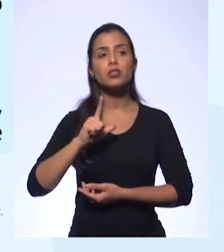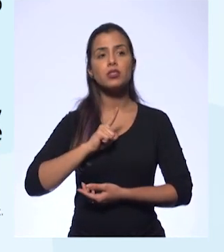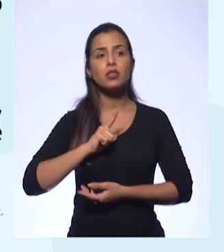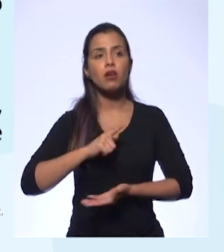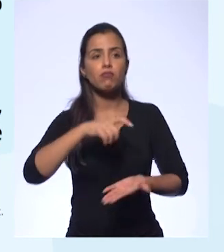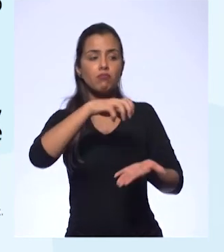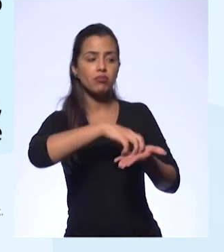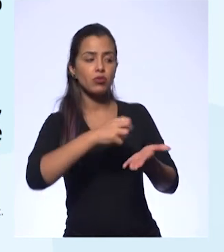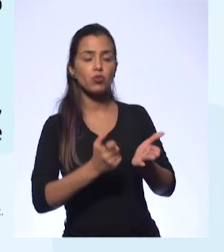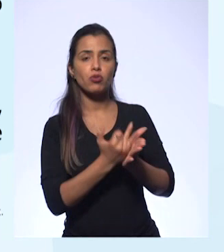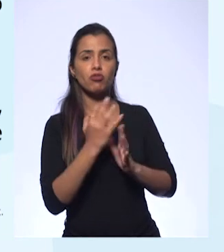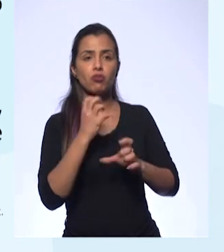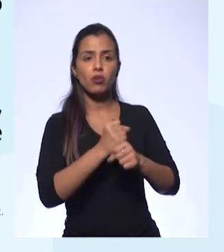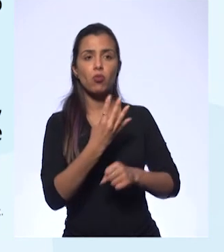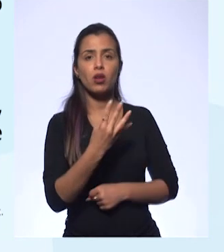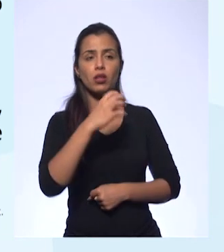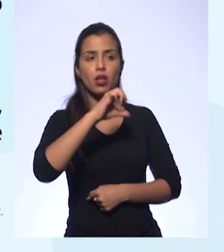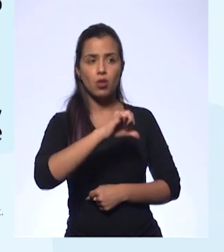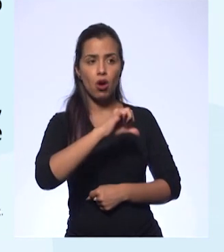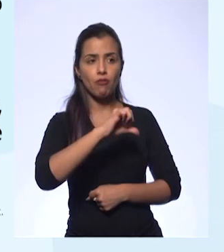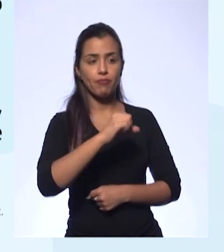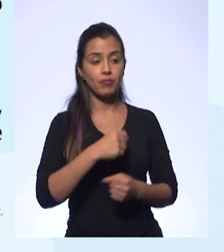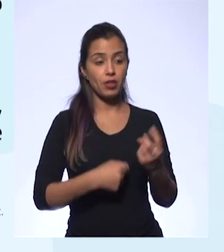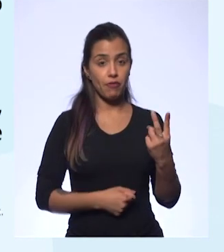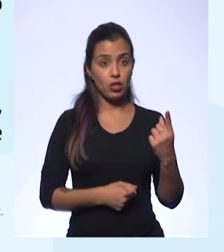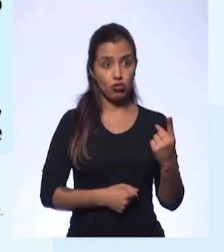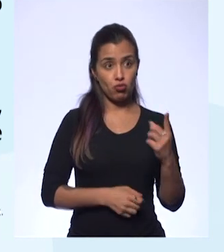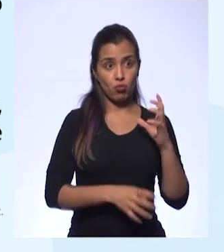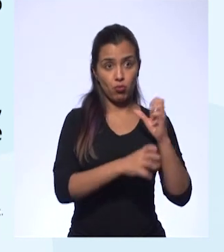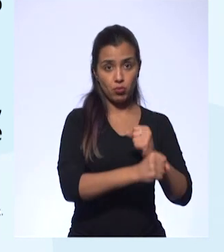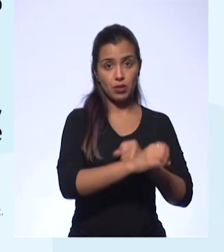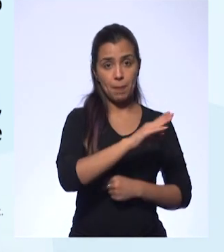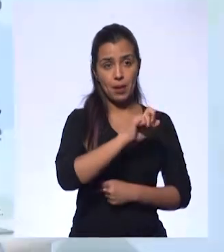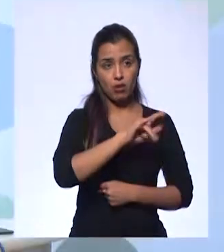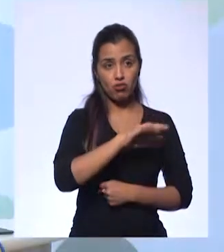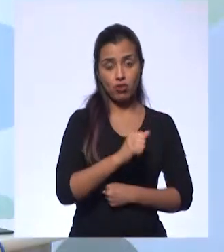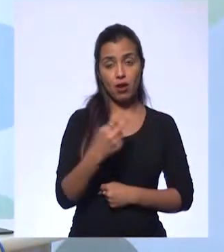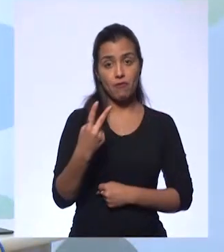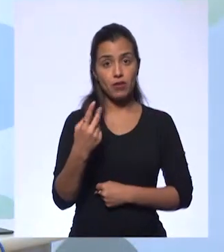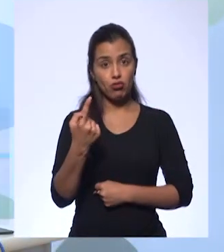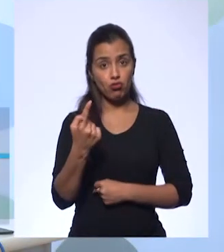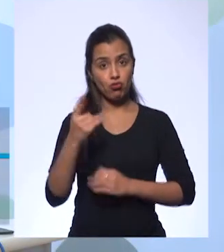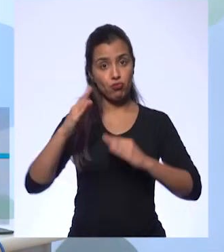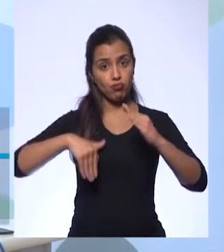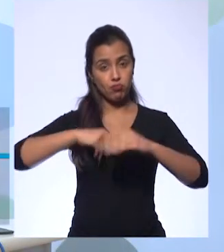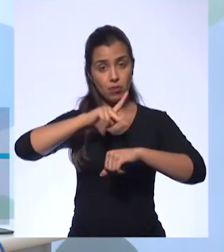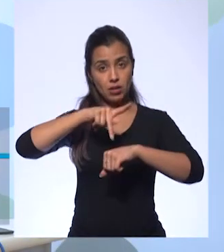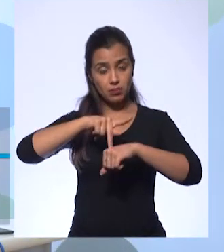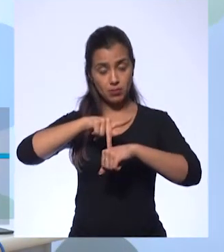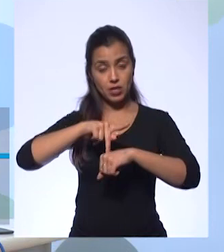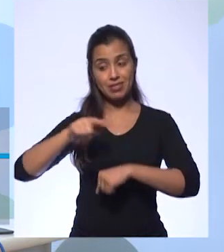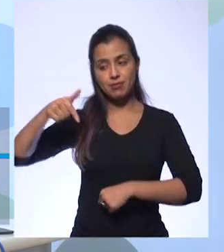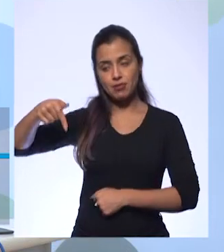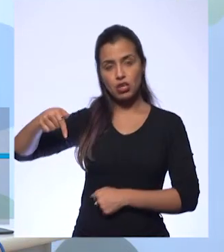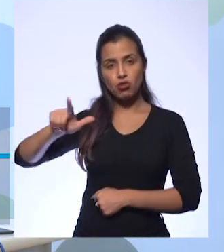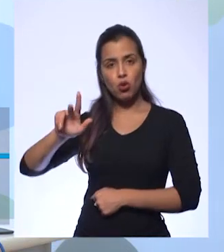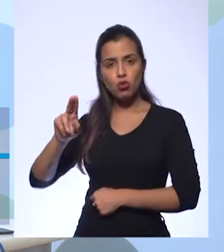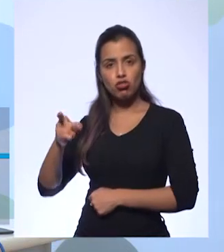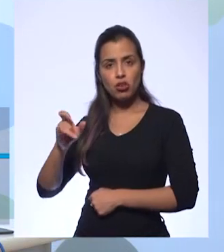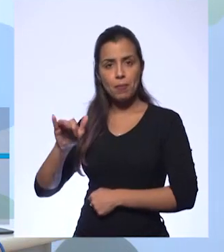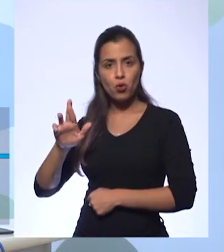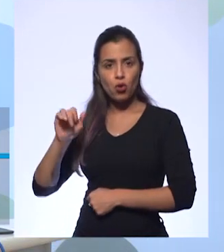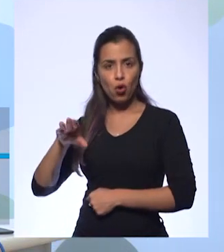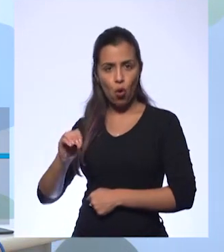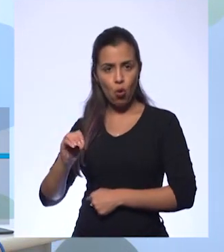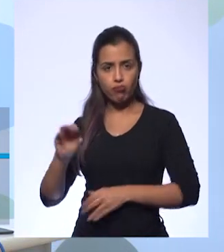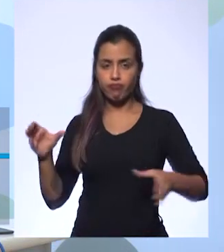membros, sendo 21 da Bélgica, 21 dos Países Baixos e 7 de Luxemburgo. É interessante retratar isso, porque depois, né, forma-se